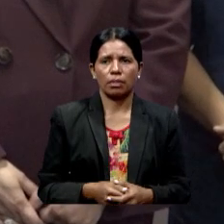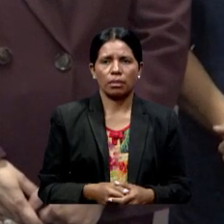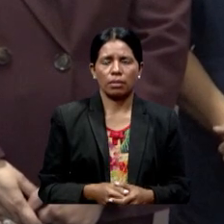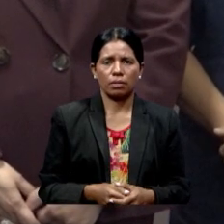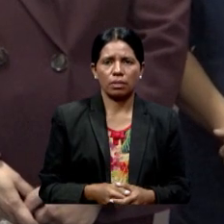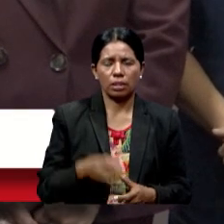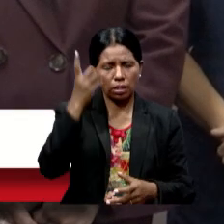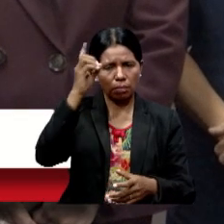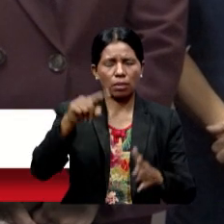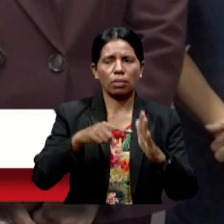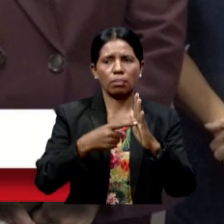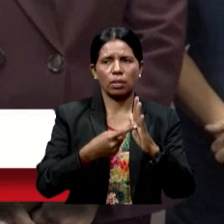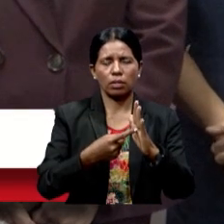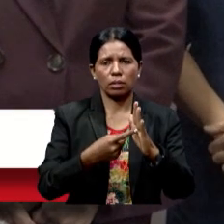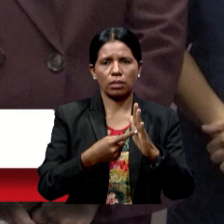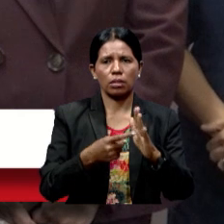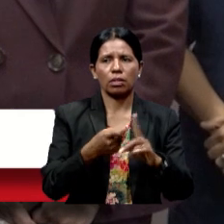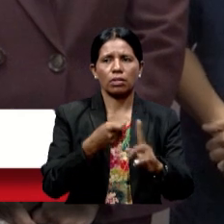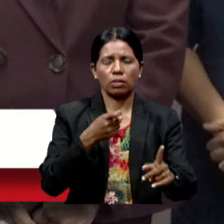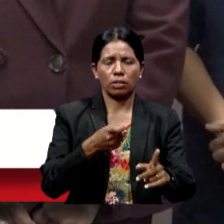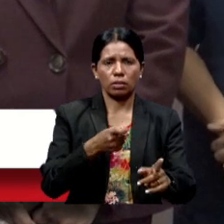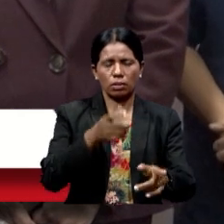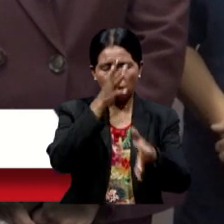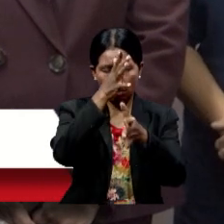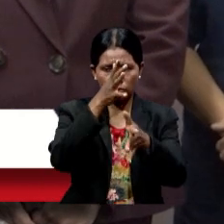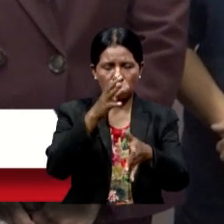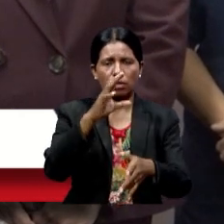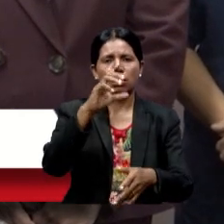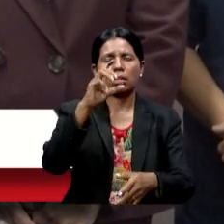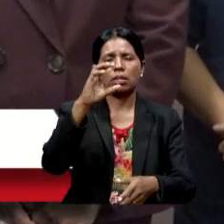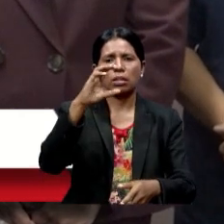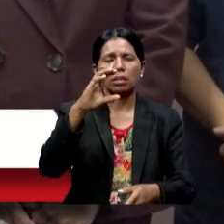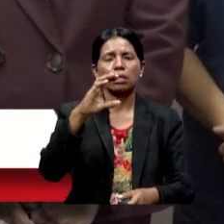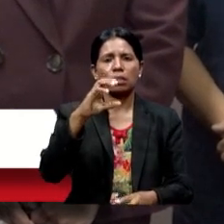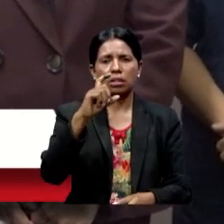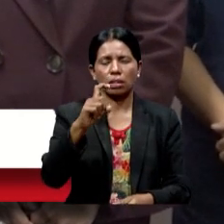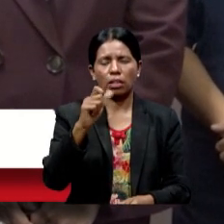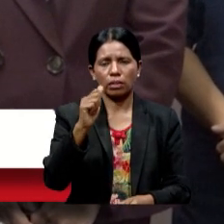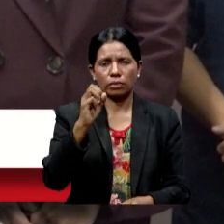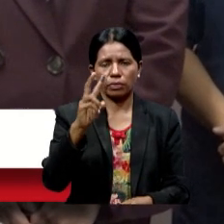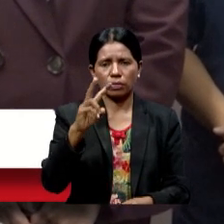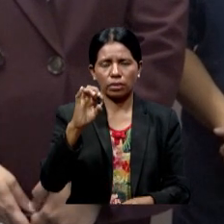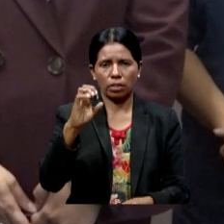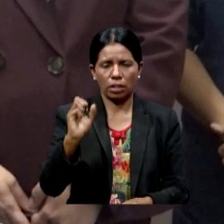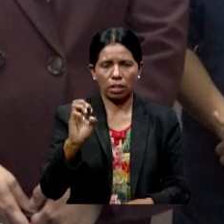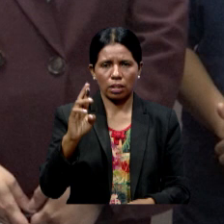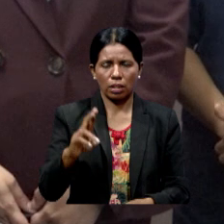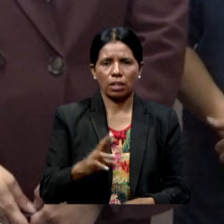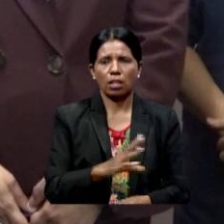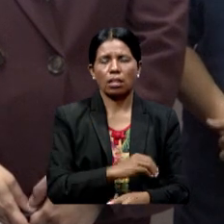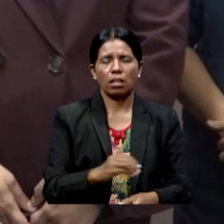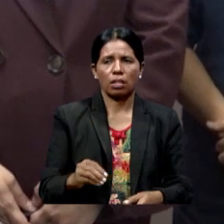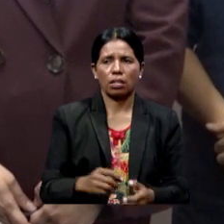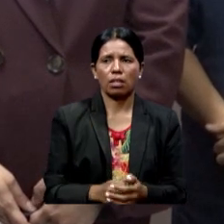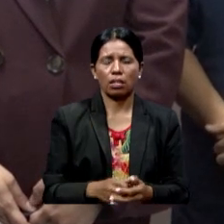hahu, si abo Xavier Nomara, Matiano, abo Nicolò de Zerrez Robato,